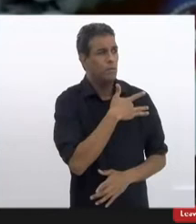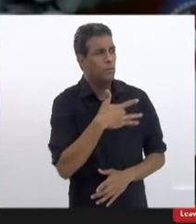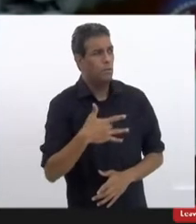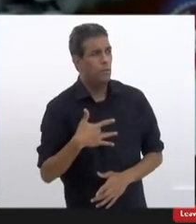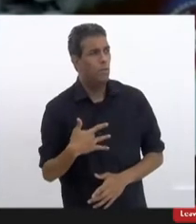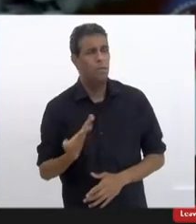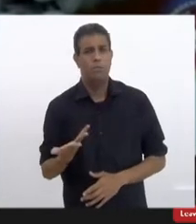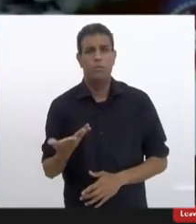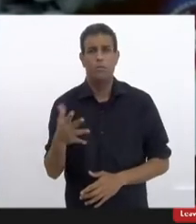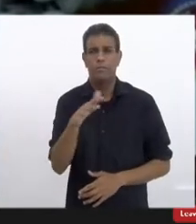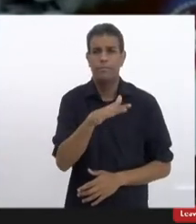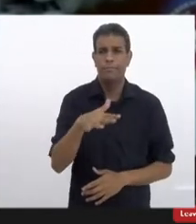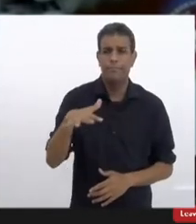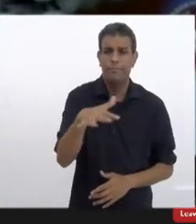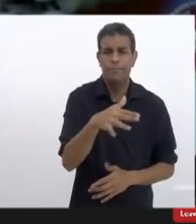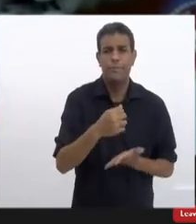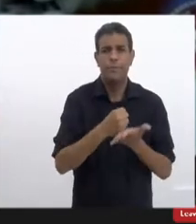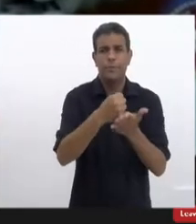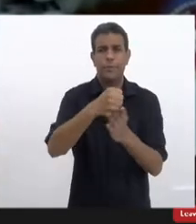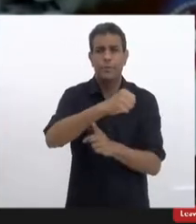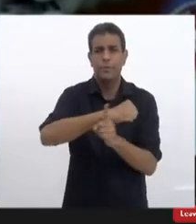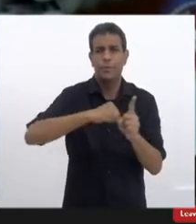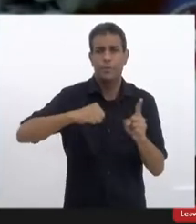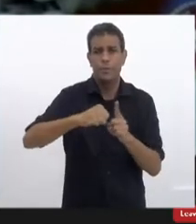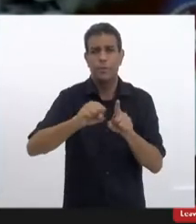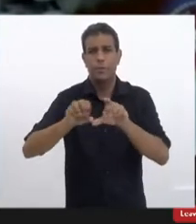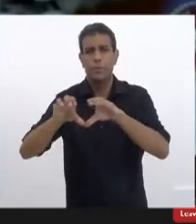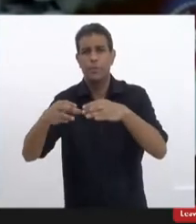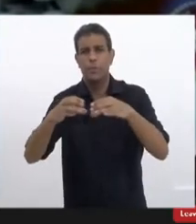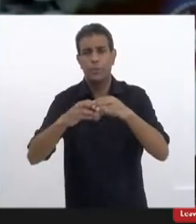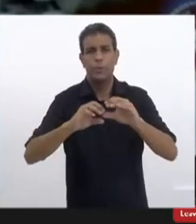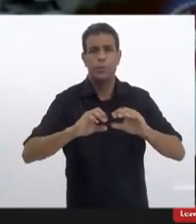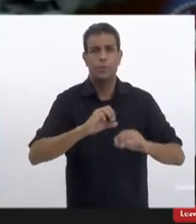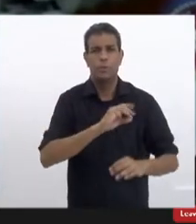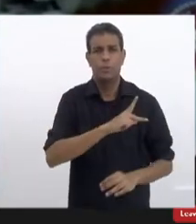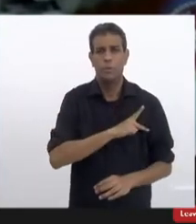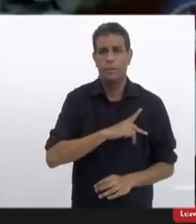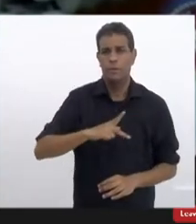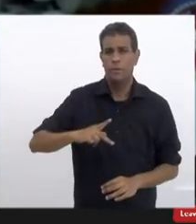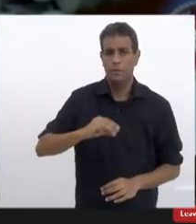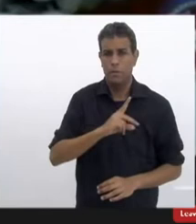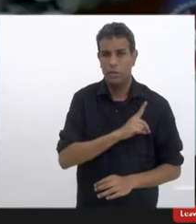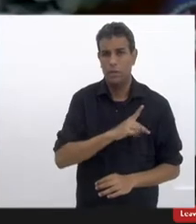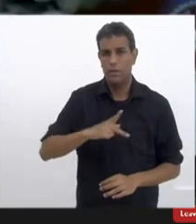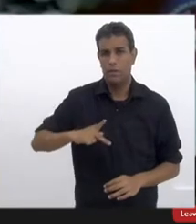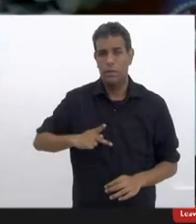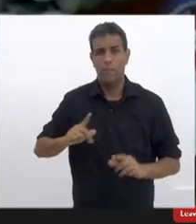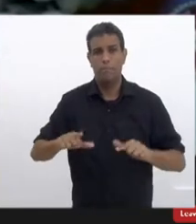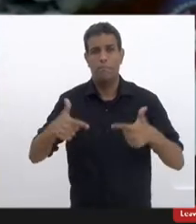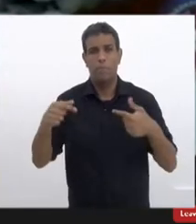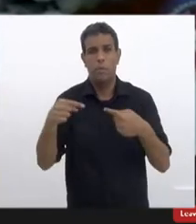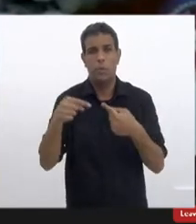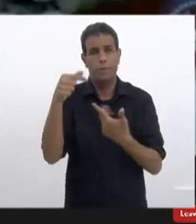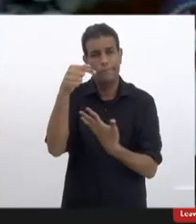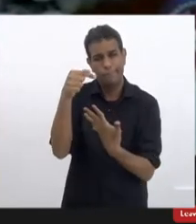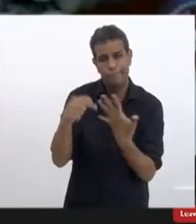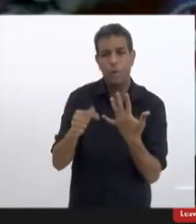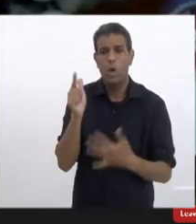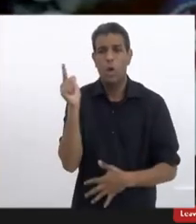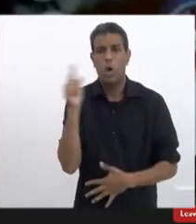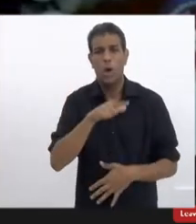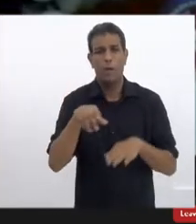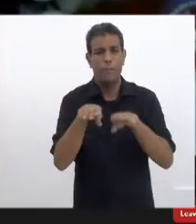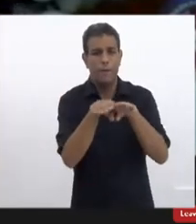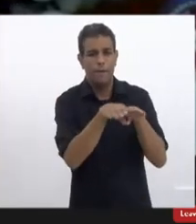assistência social, entidades públicas, defensoria pública, judiciário, tudo em busca de uma